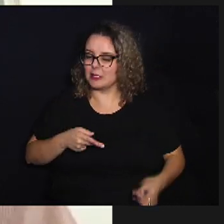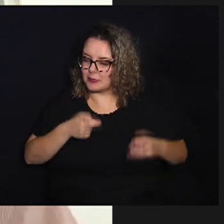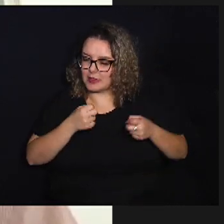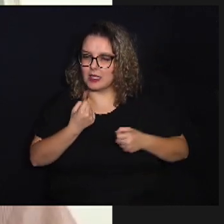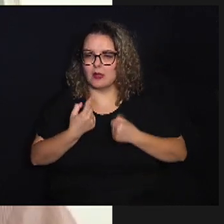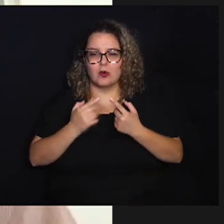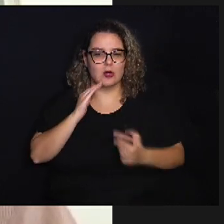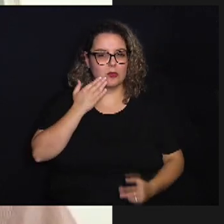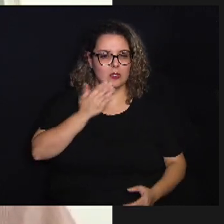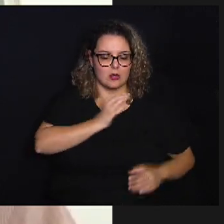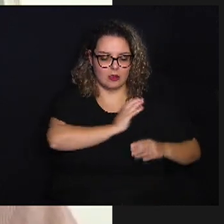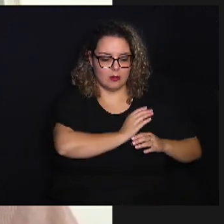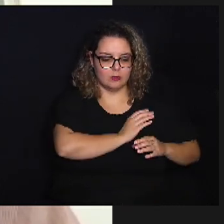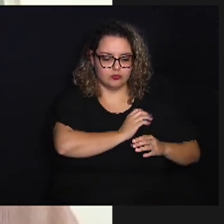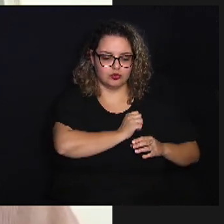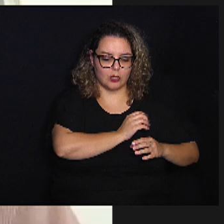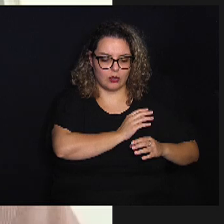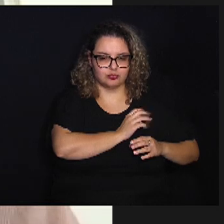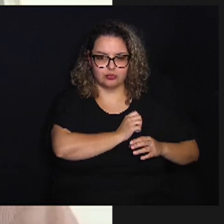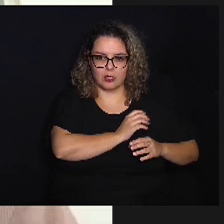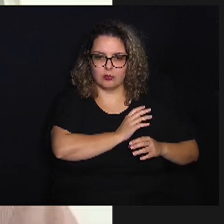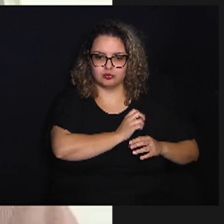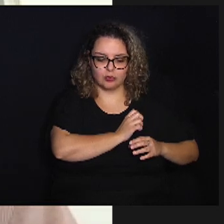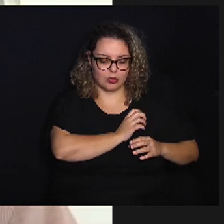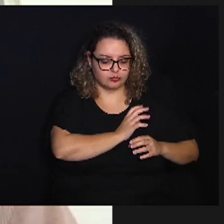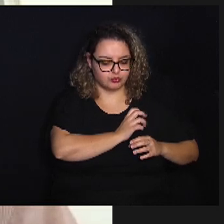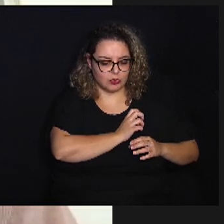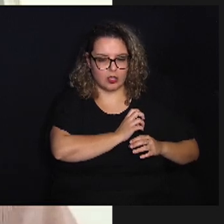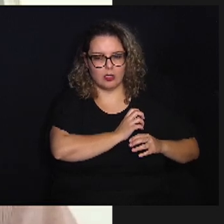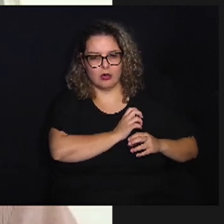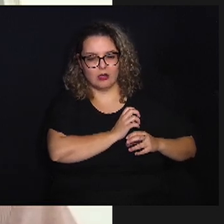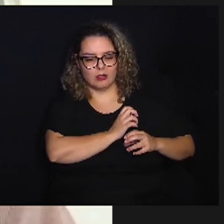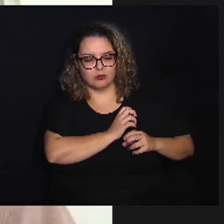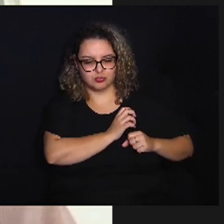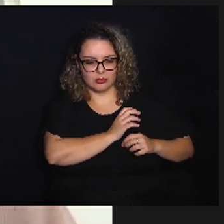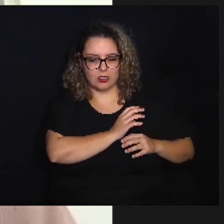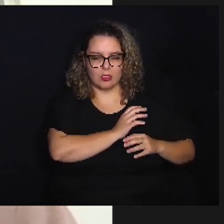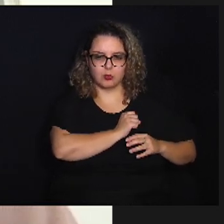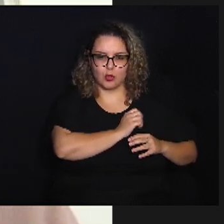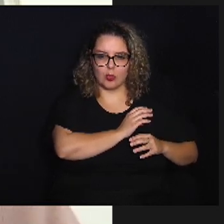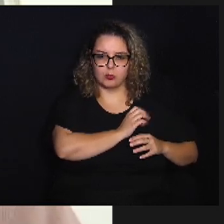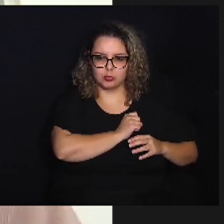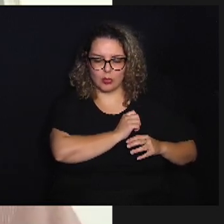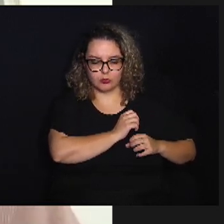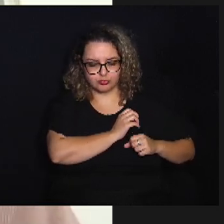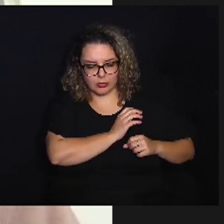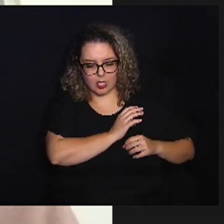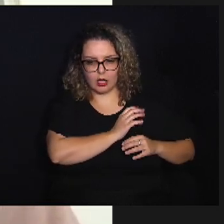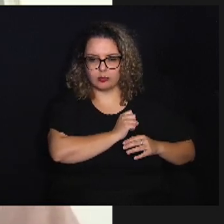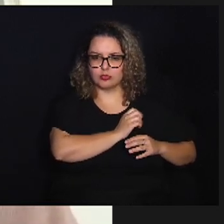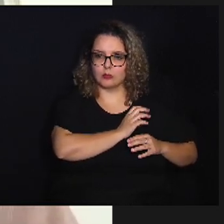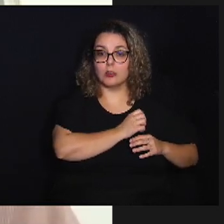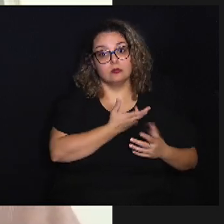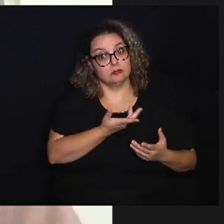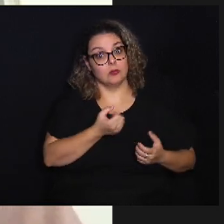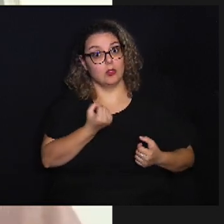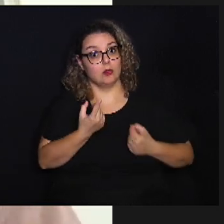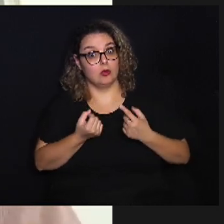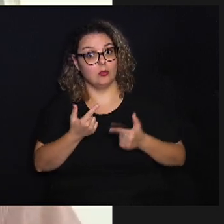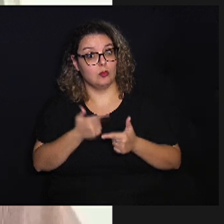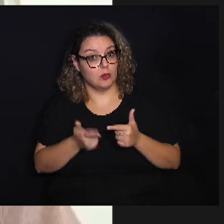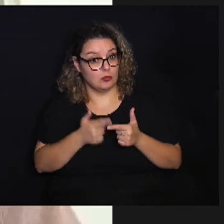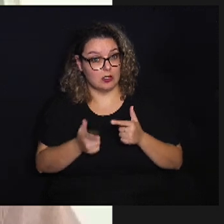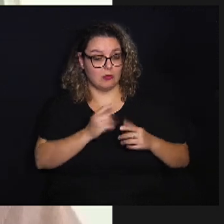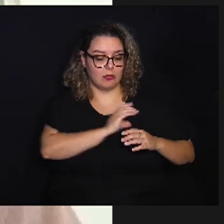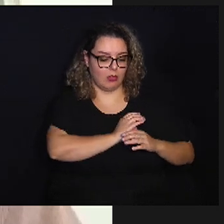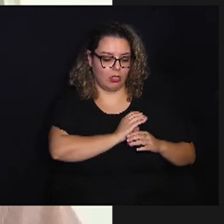do coração não está contraindo adequadamente, ou se tem alguma válvula cardíaca que tá estenosada, ou que está, né, prolapsada, e